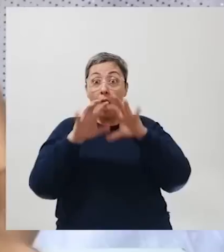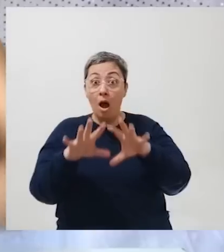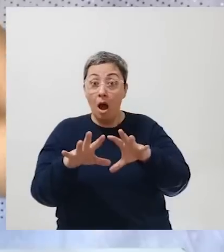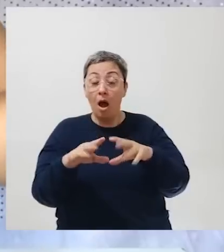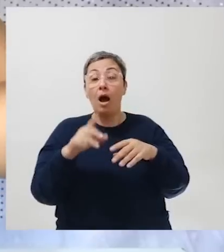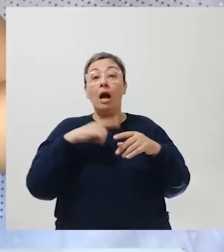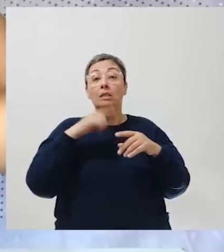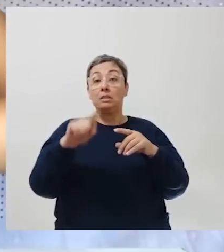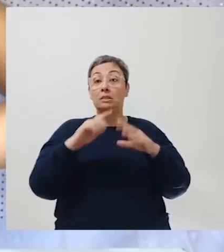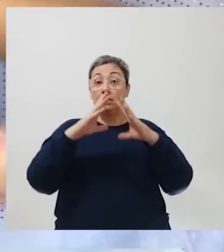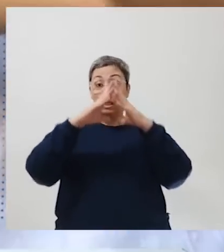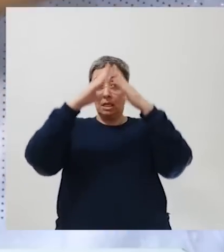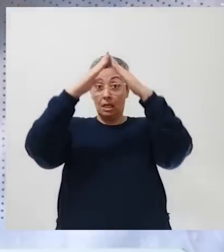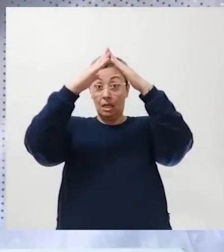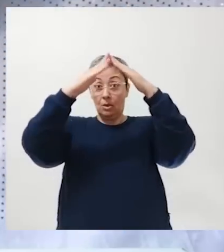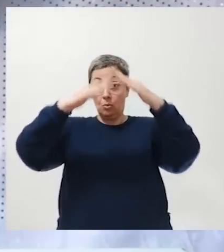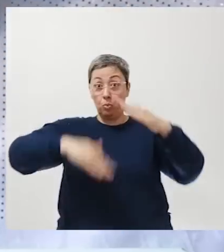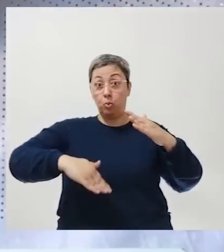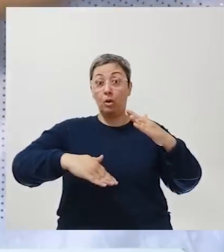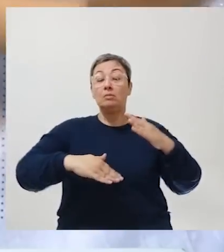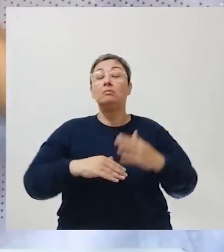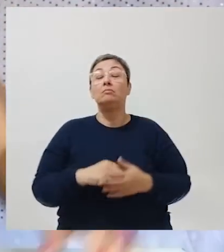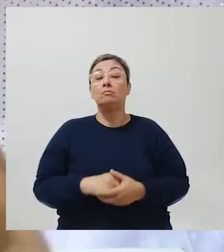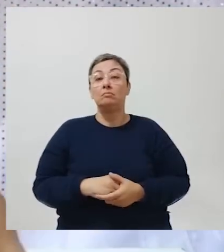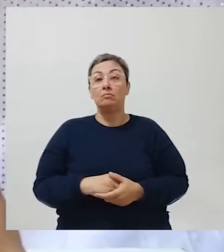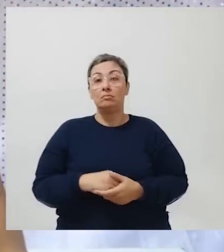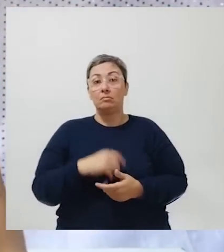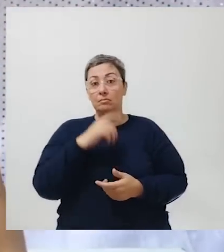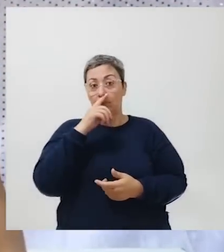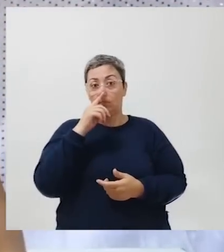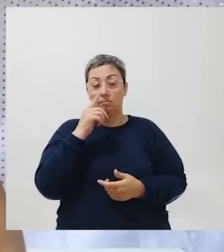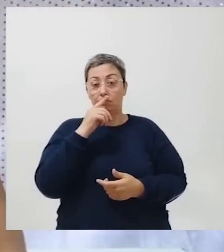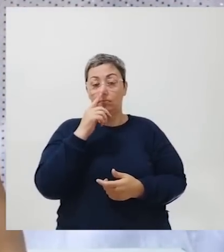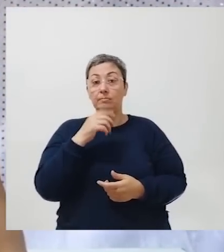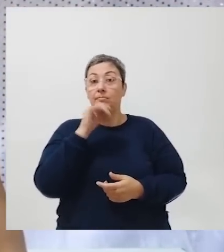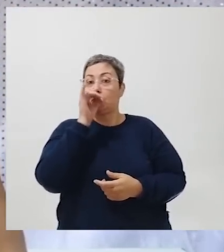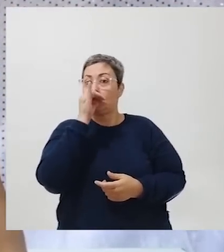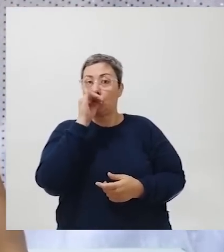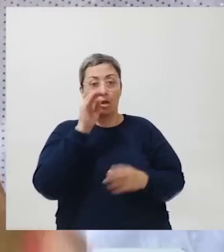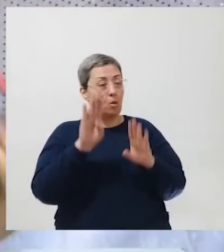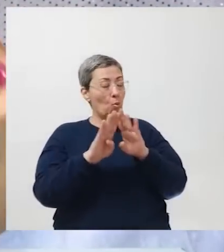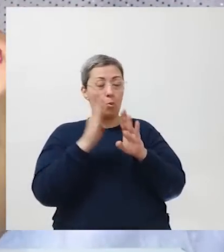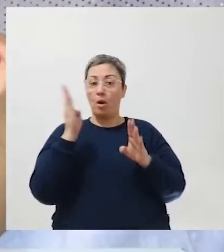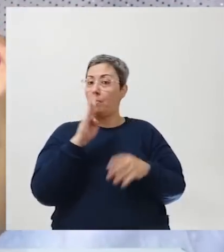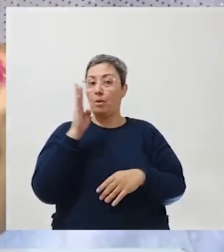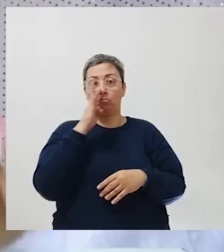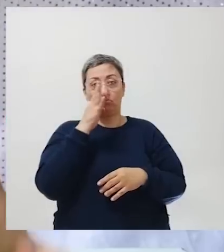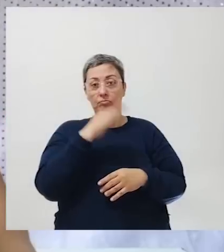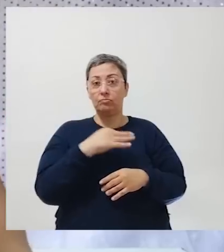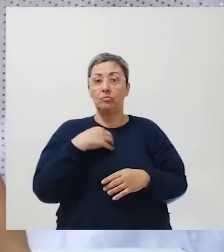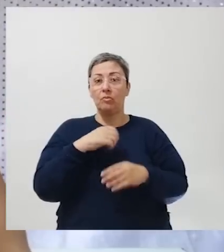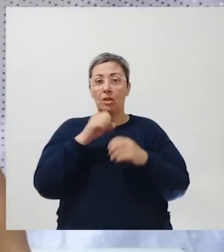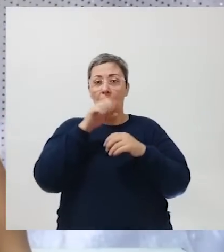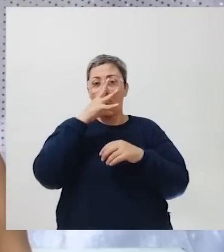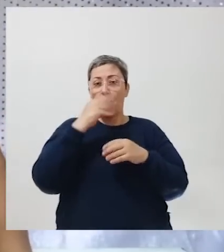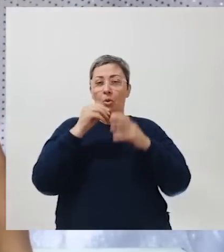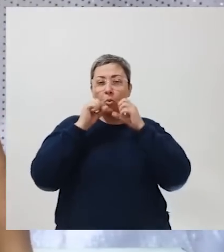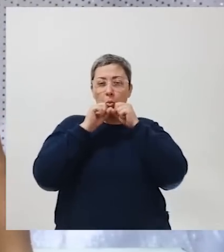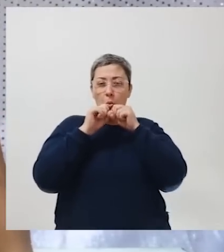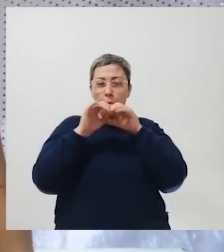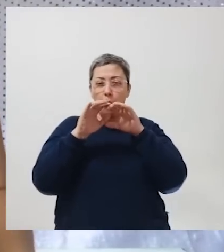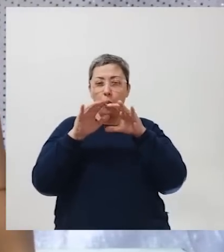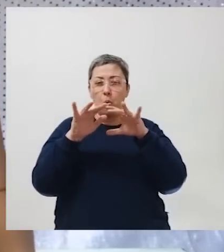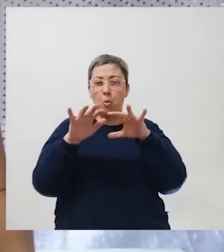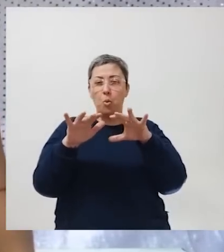bufar até a sua casa ir pelos ares. O porquinho não abriu. E o lobo então assoprou